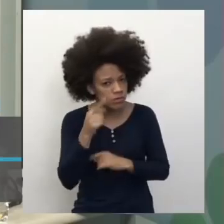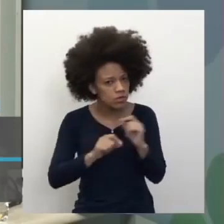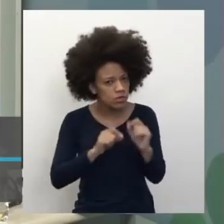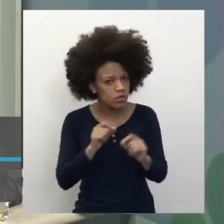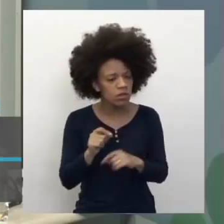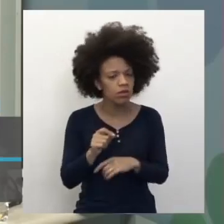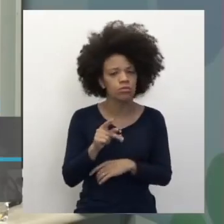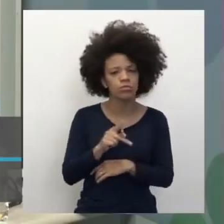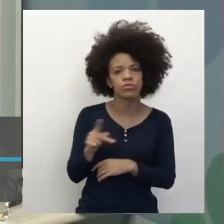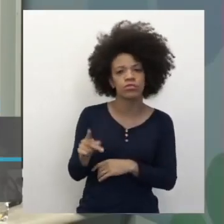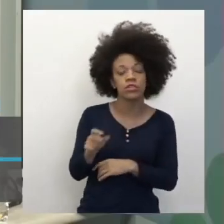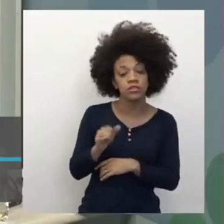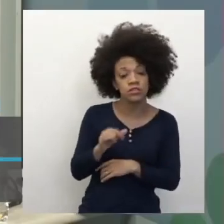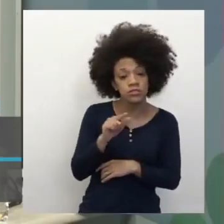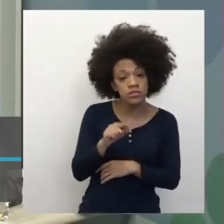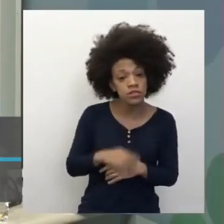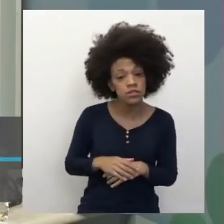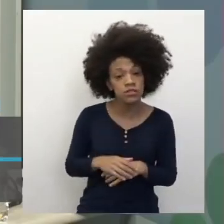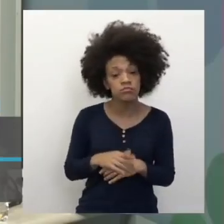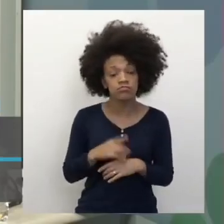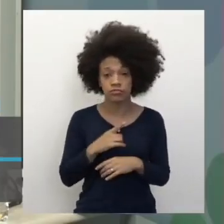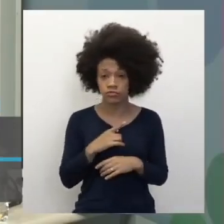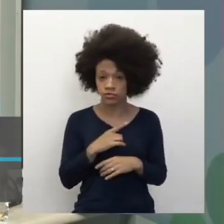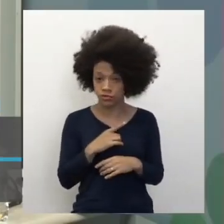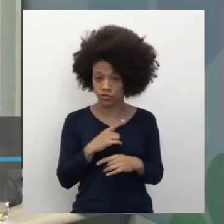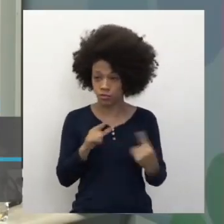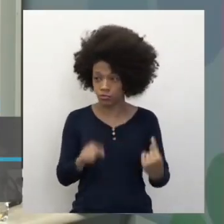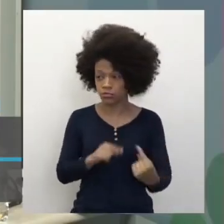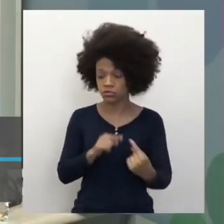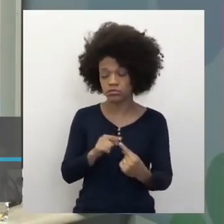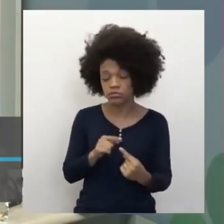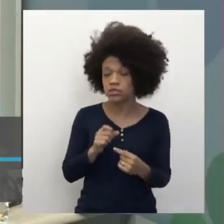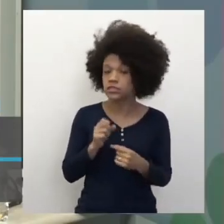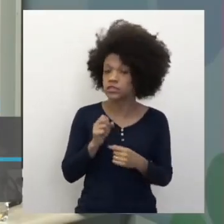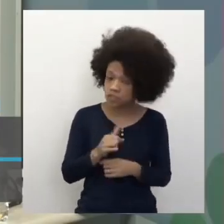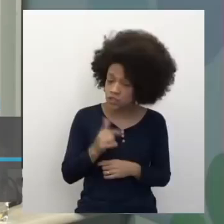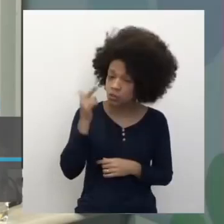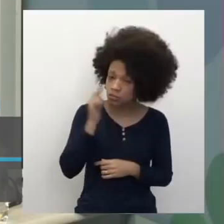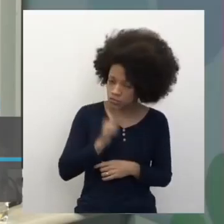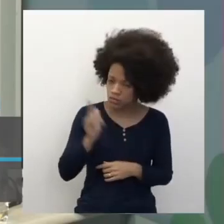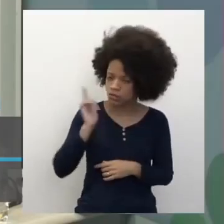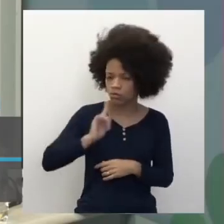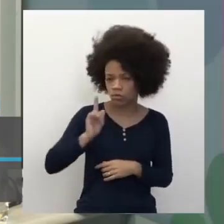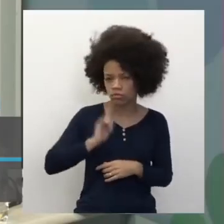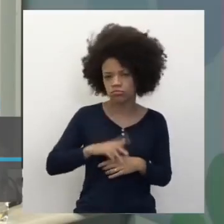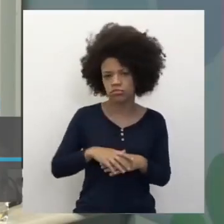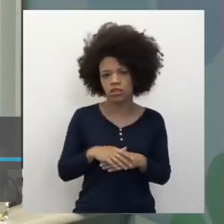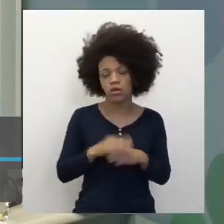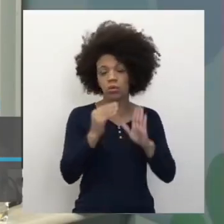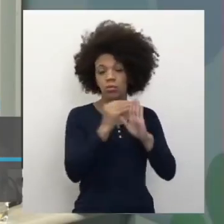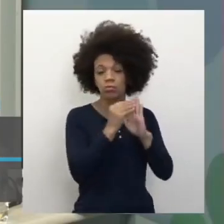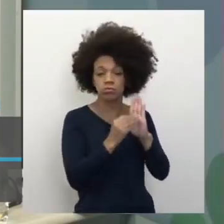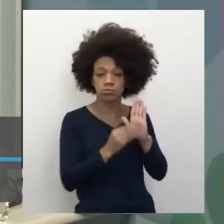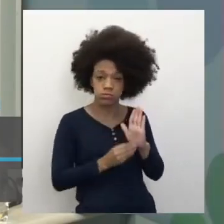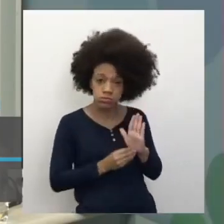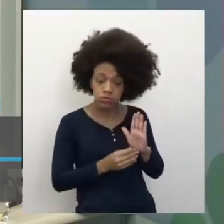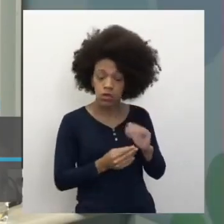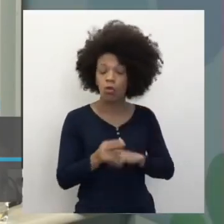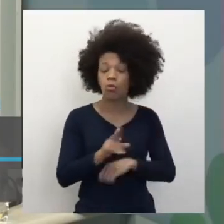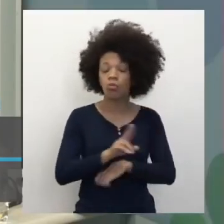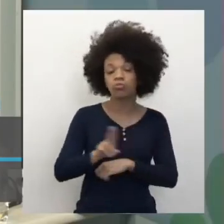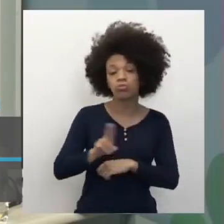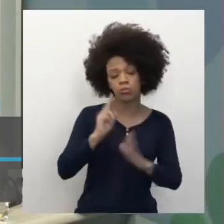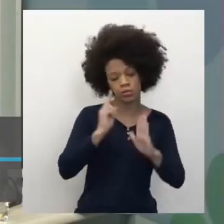professor, se tiver no seu alcance, se for possível, é claro, você colocar o nome do seu aluno que está fazendo a